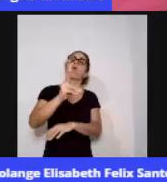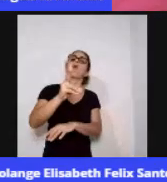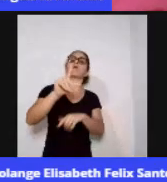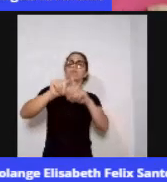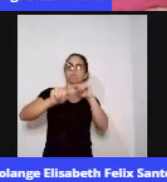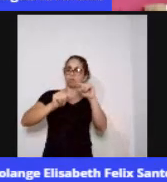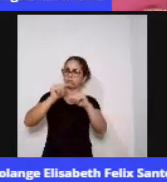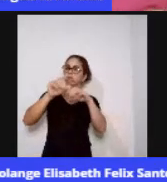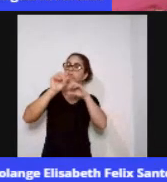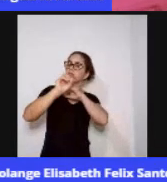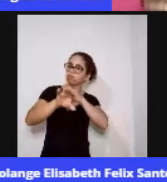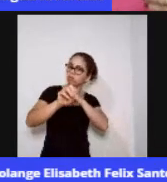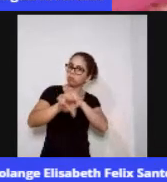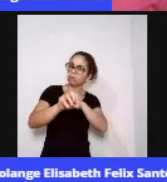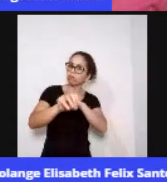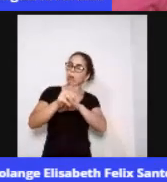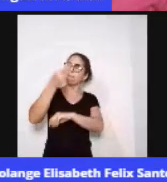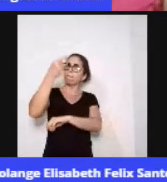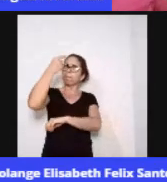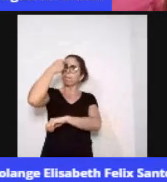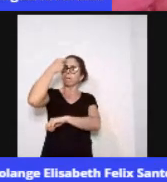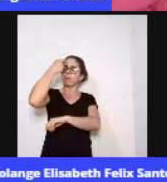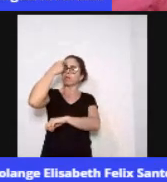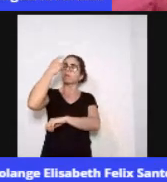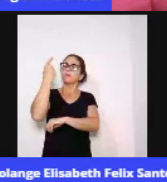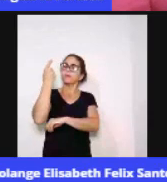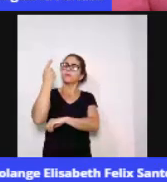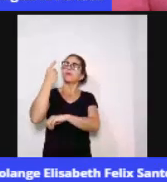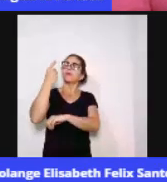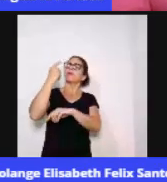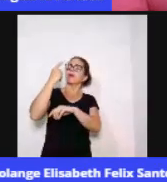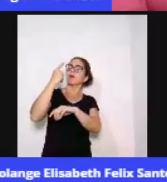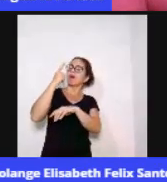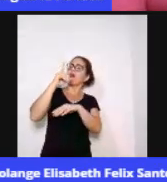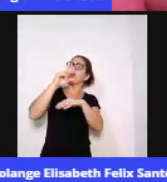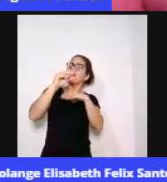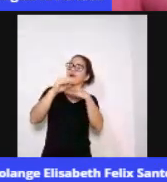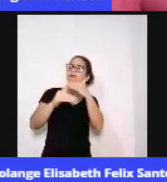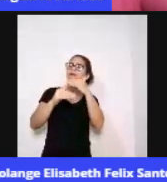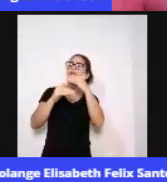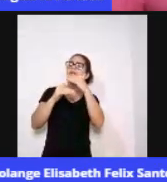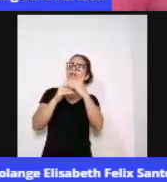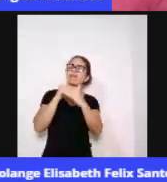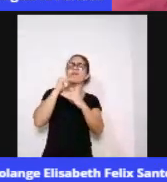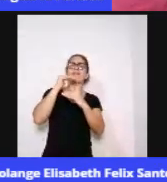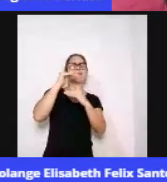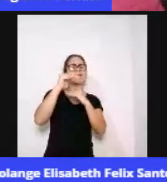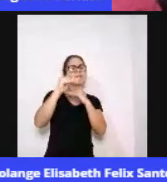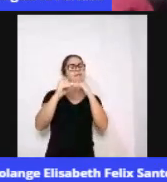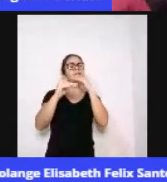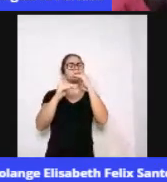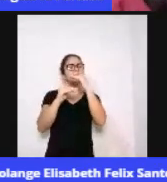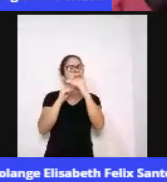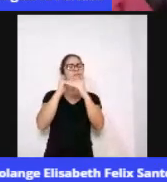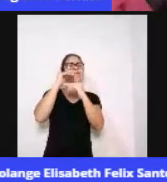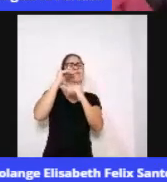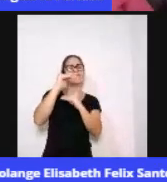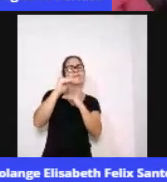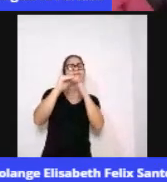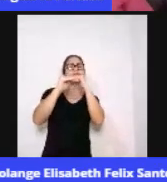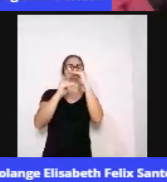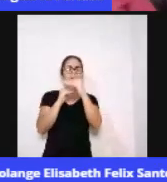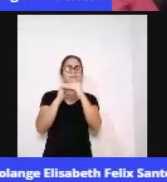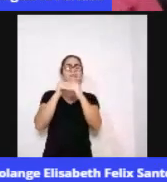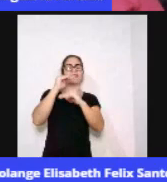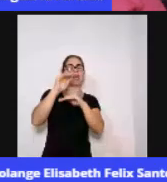que isso é um trabalho de formiguinha. Todo dia a gente acrescenta mais alguma coisa para essa criança, tá